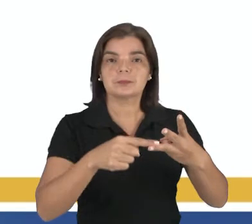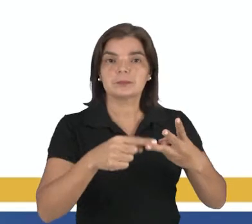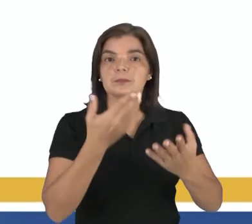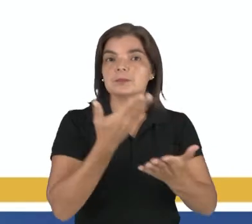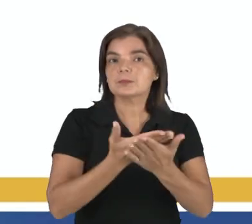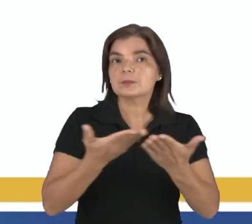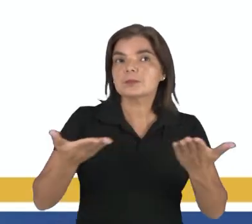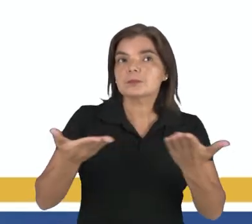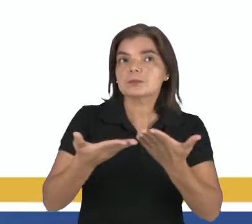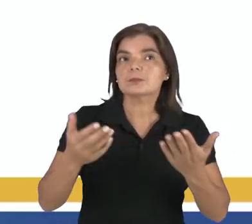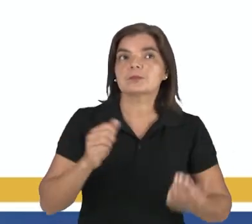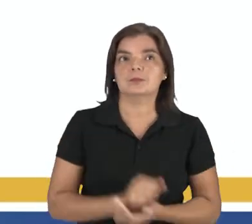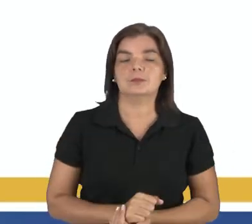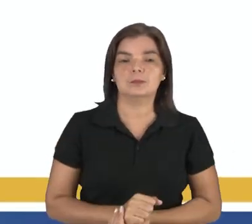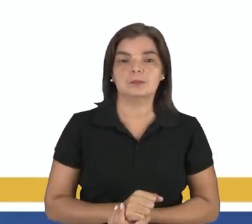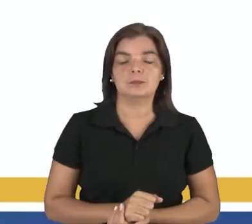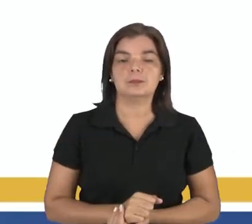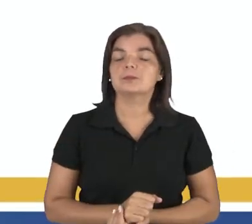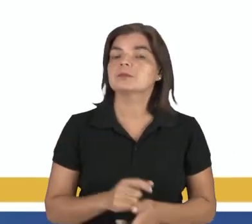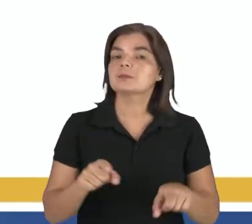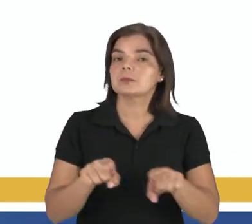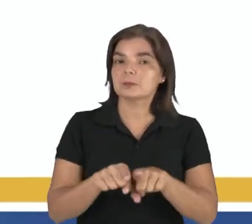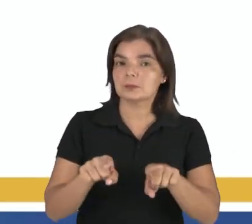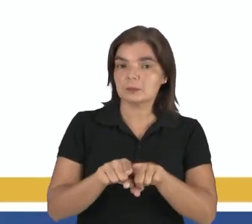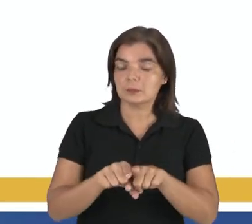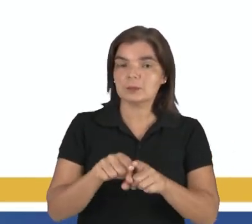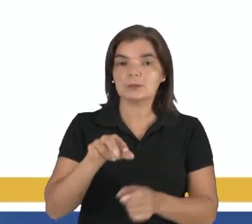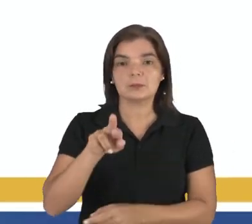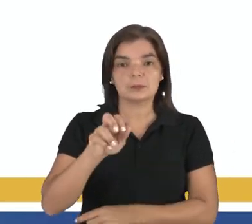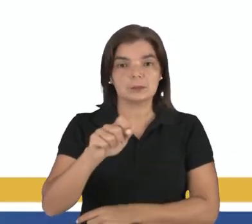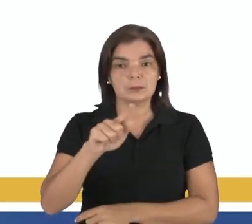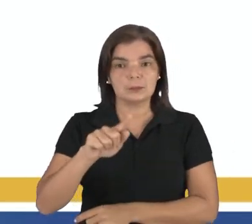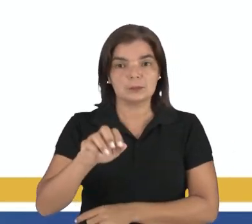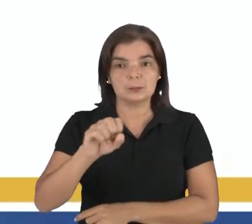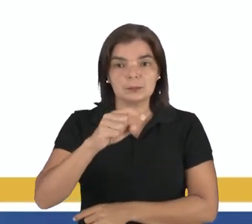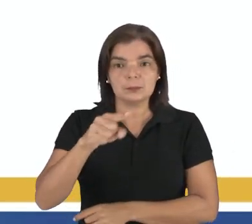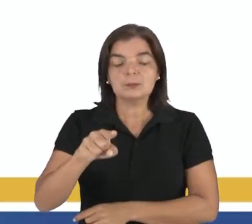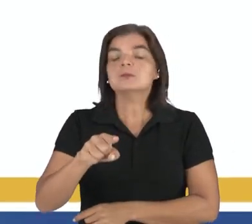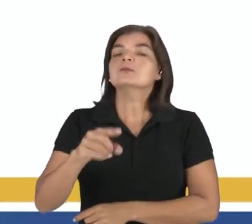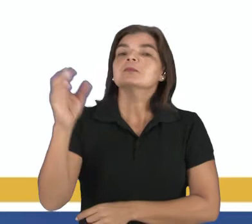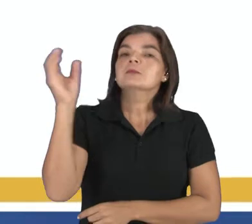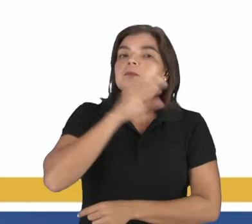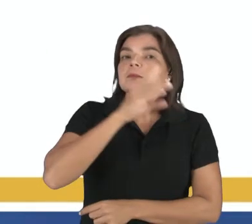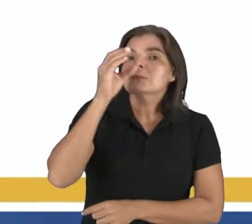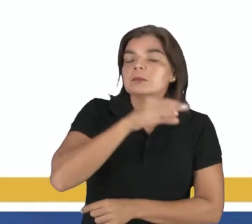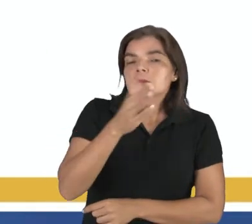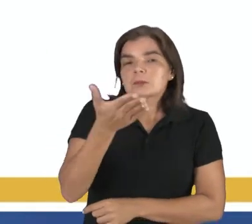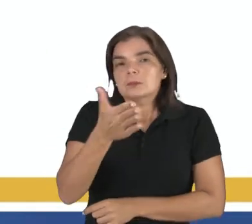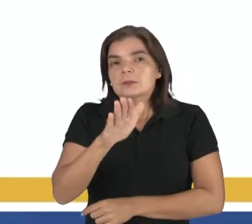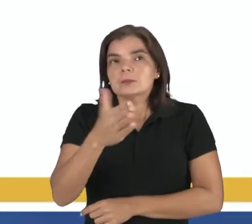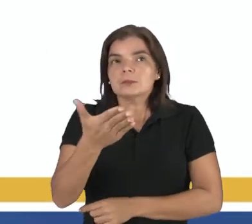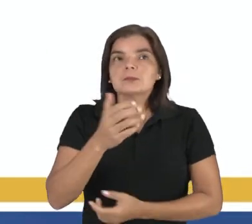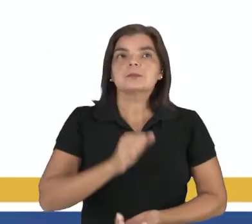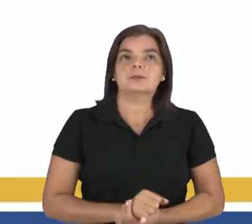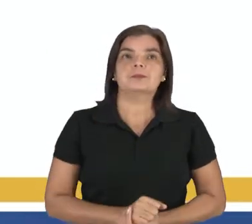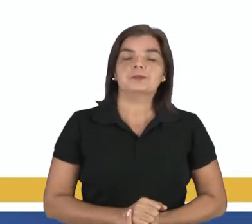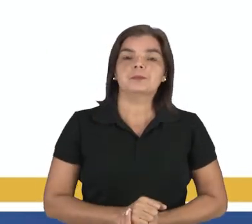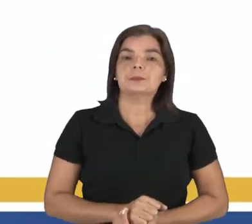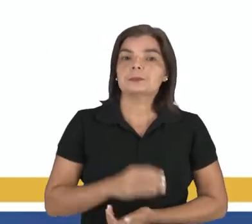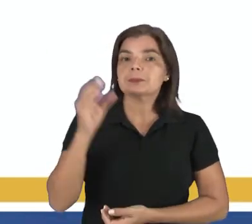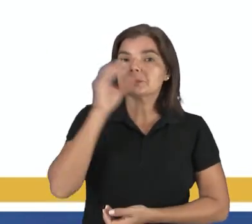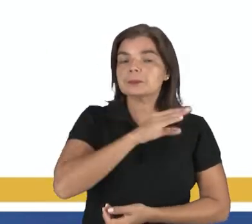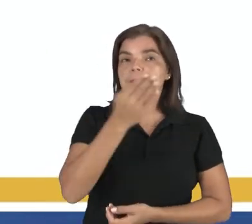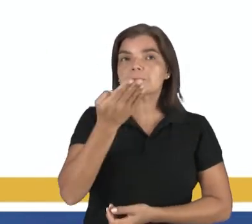nosso estudo de hoje. O primeiro caso das razões é em relação à velocidade média.